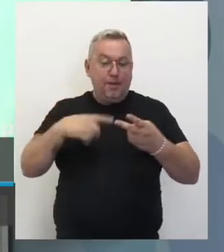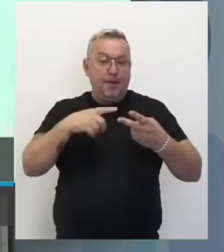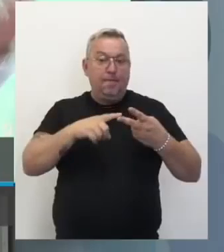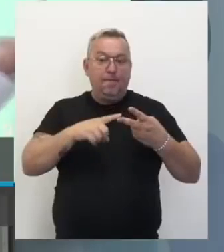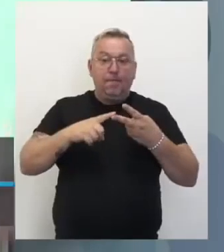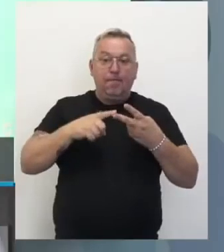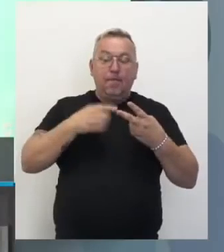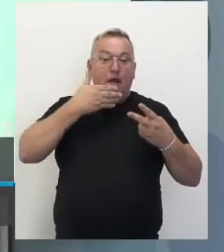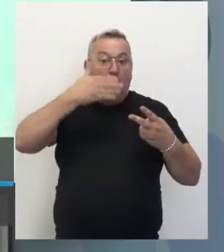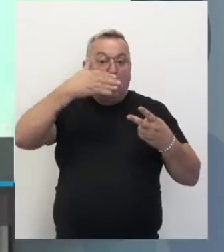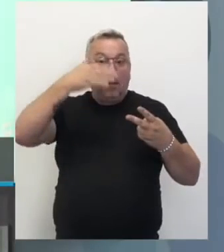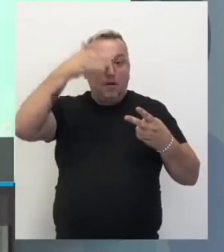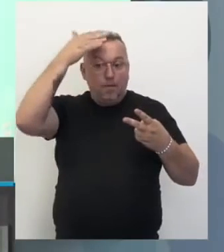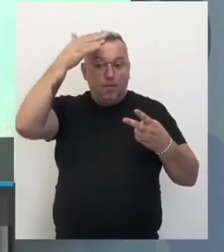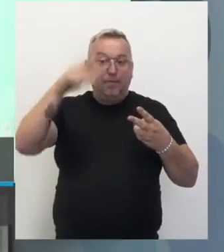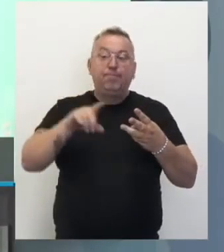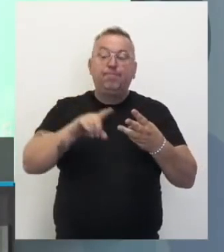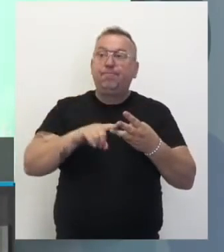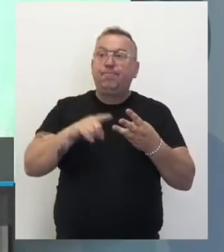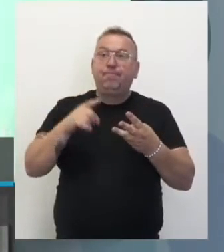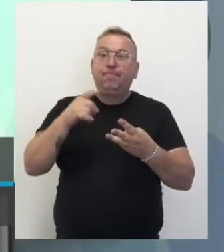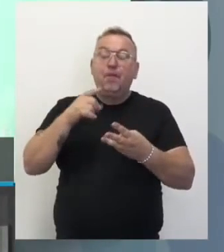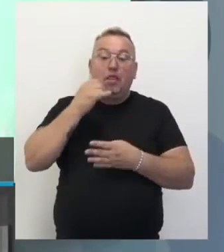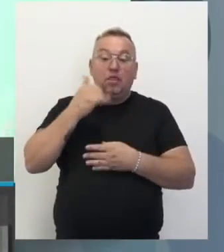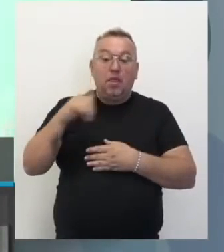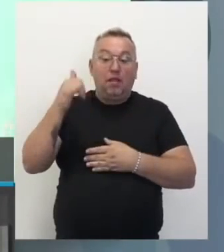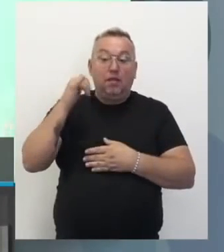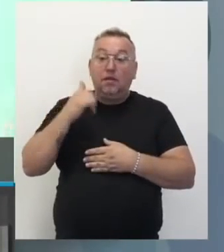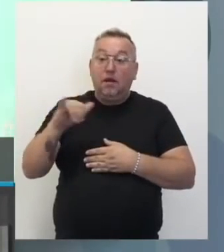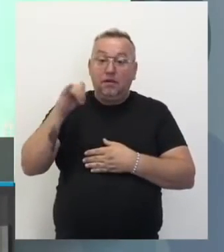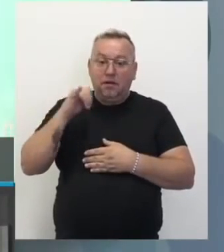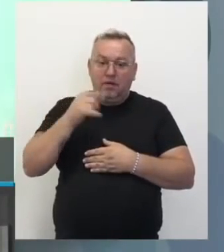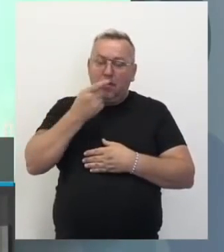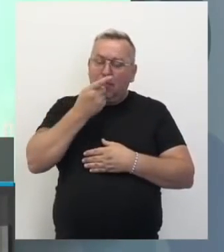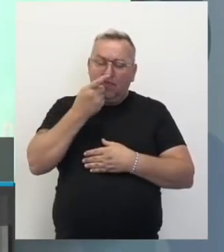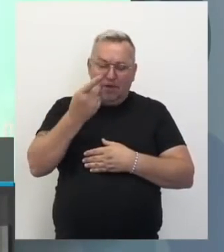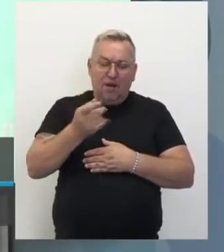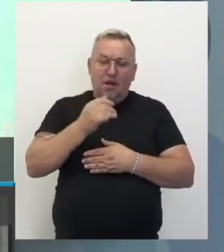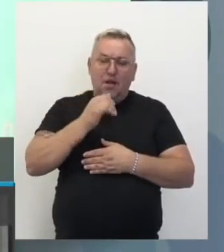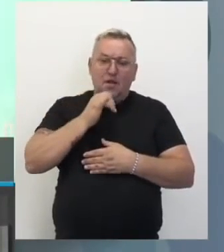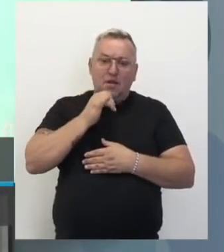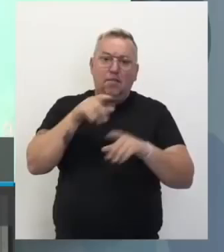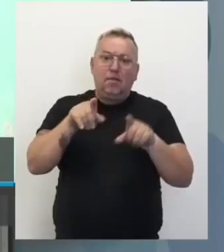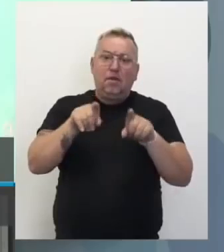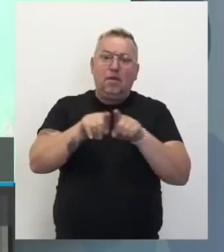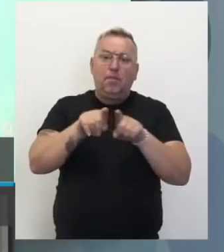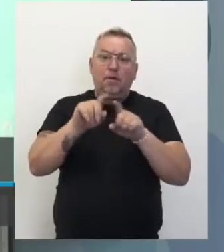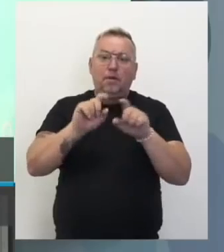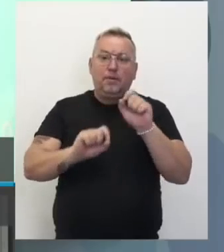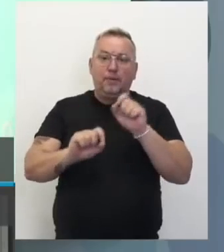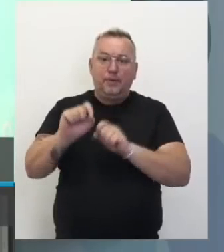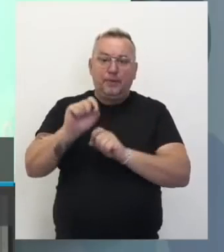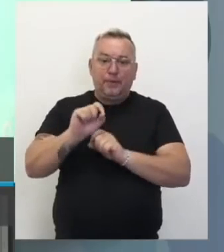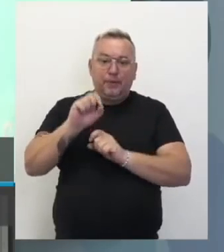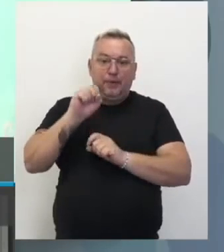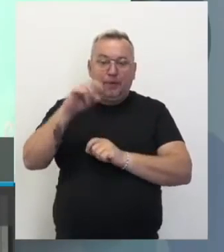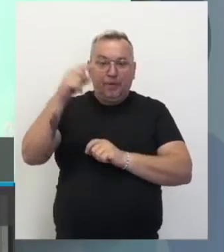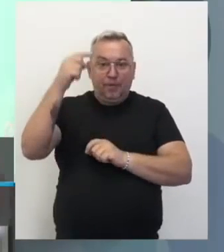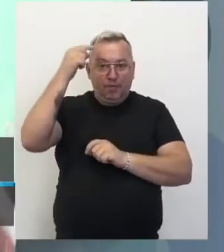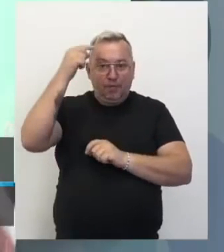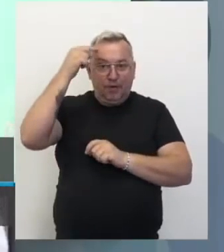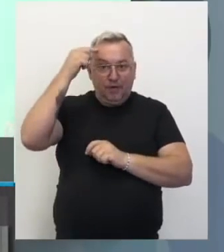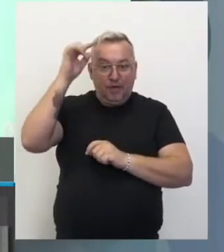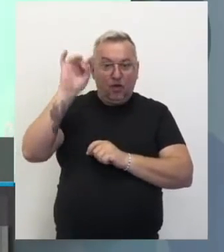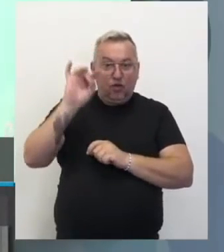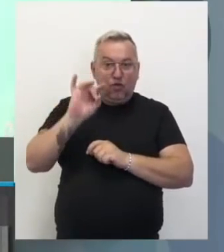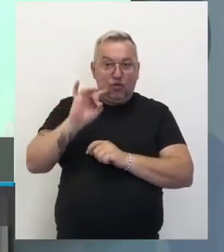típica árabe, né, de comida típica italiana, só para citar alguns exemplos. E também, se a gente pensar só